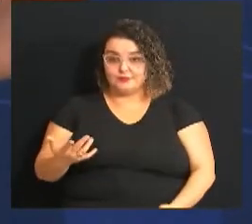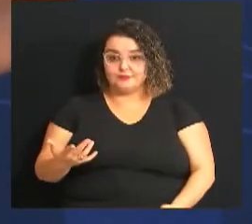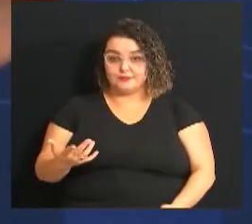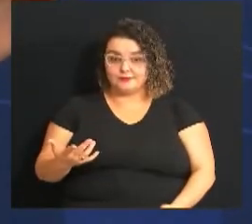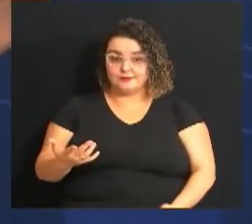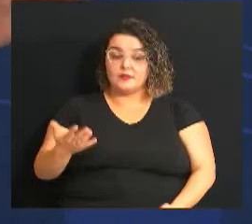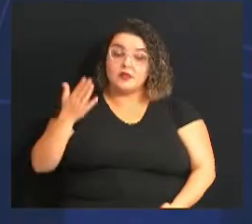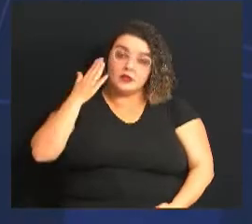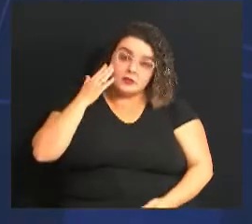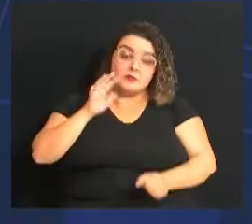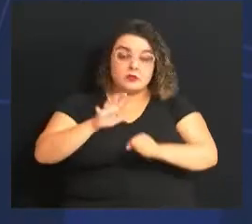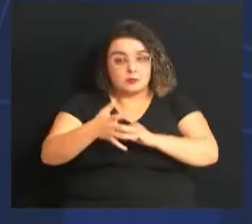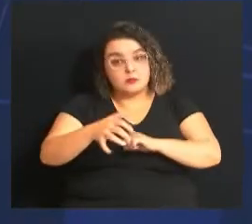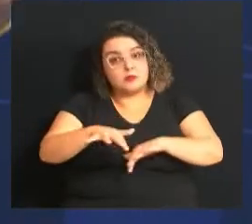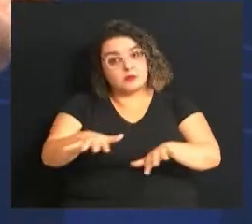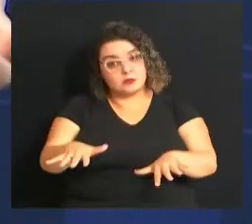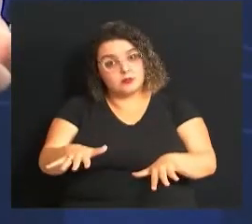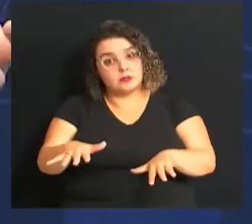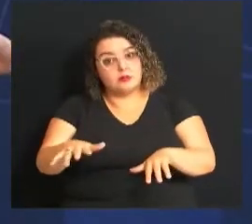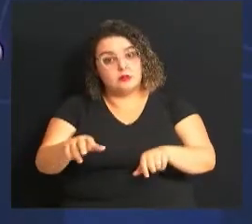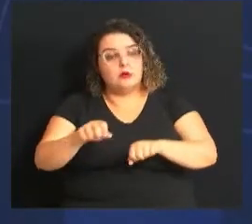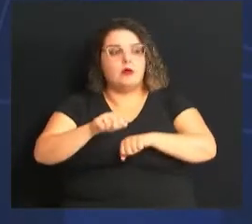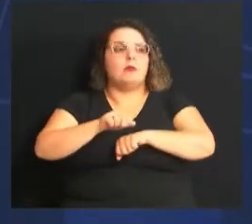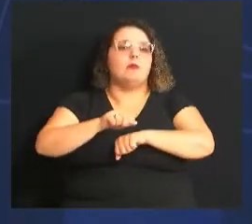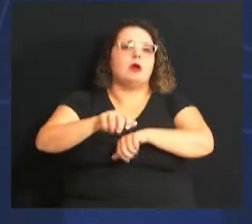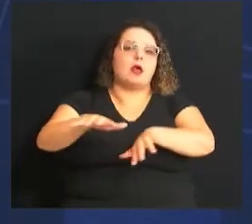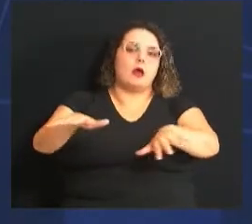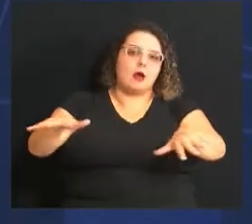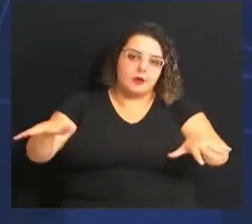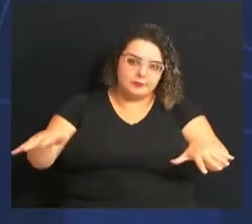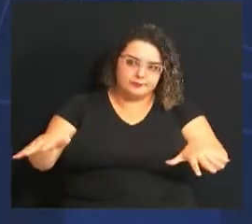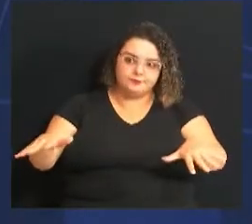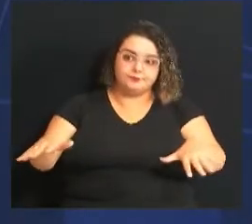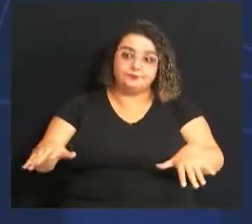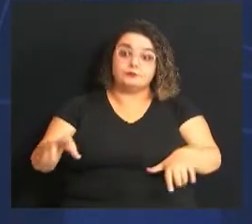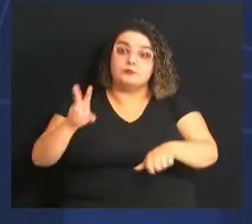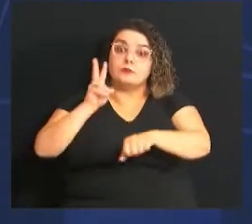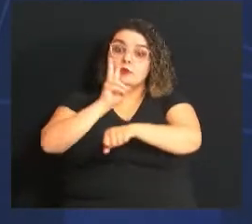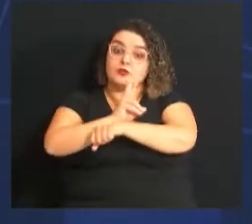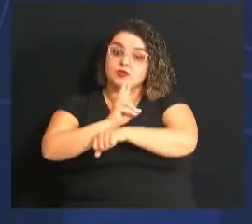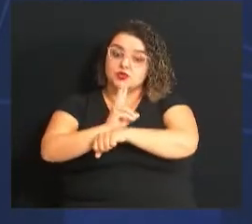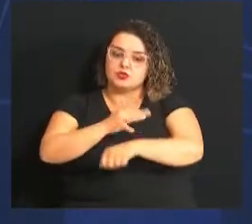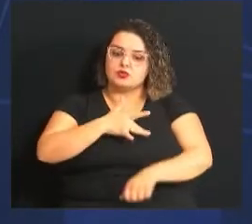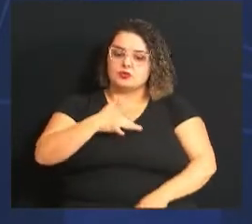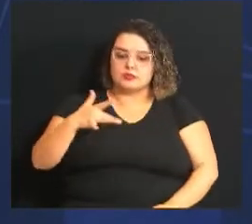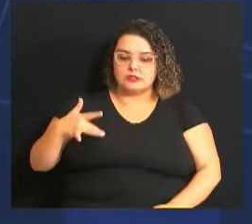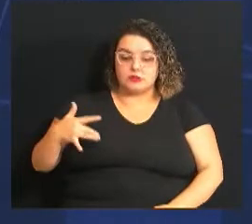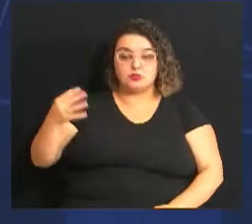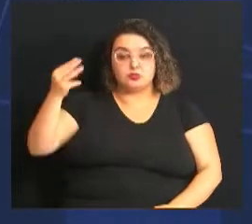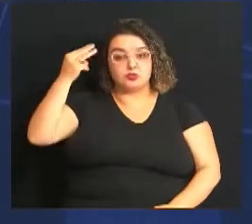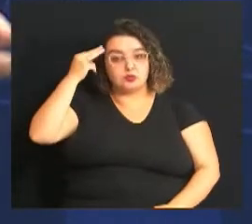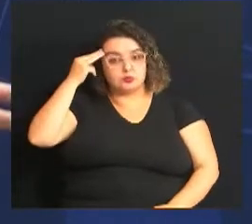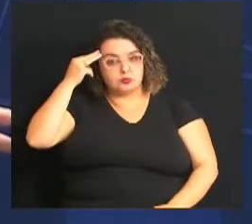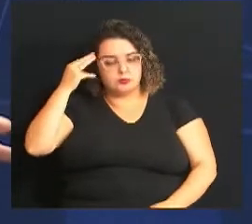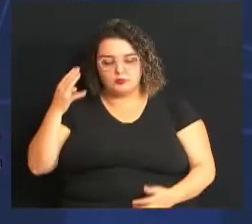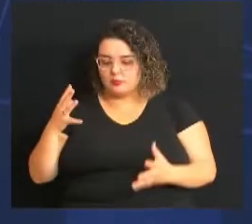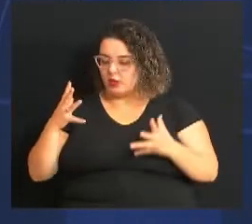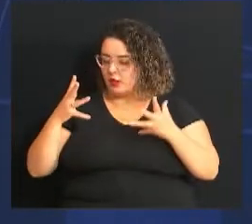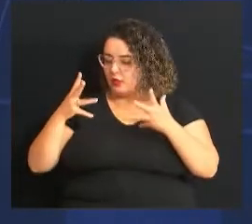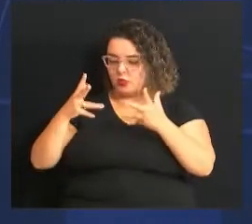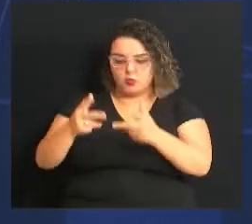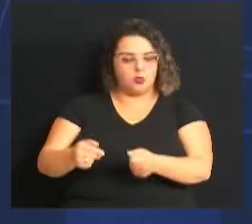pandemia da Covid-19 escancarou a necessidade de cuidarmos da saúde mental, isso é válido para todos